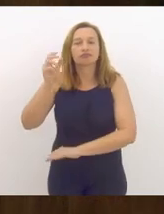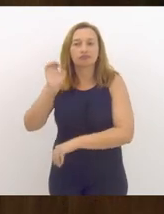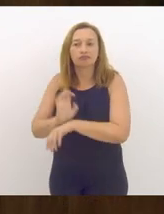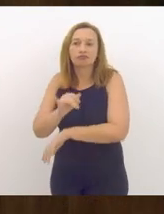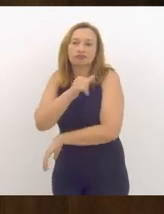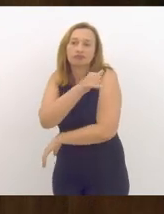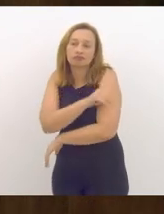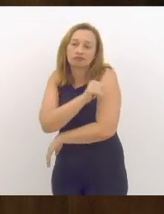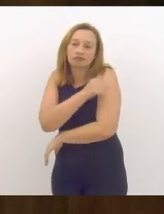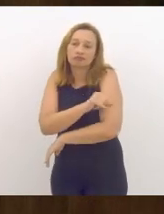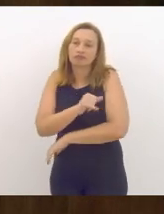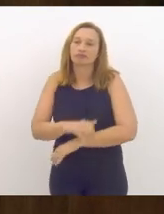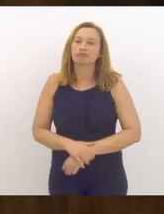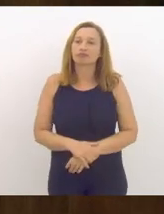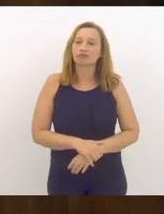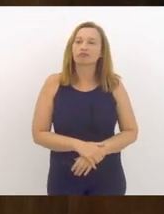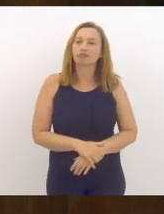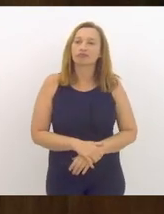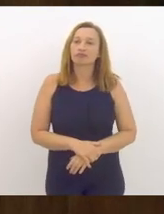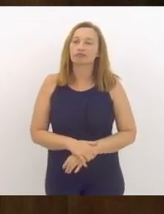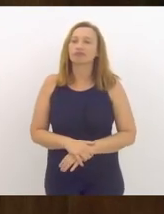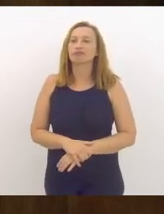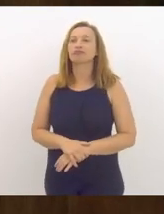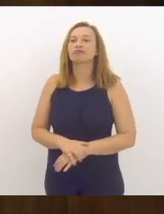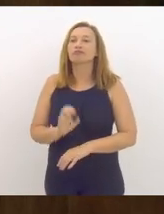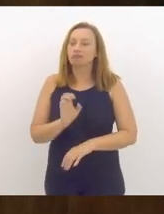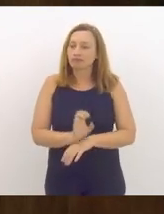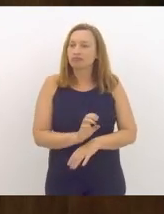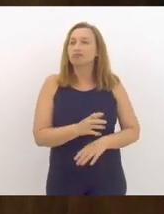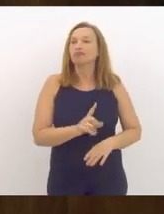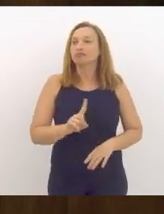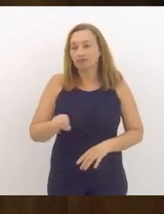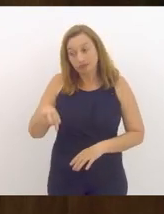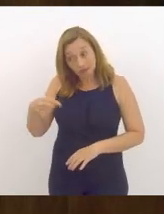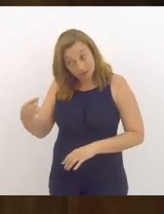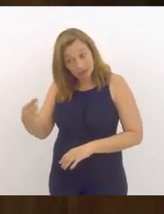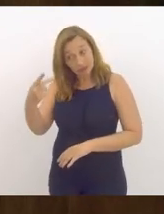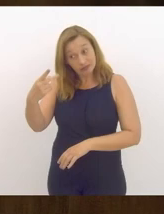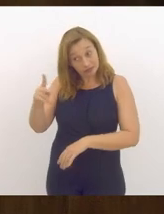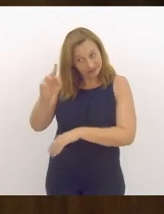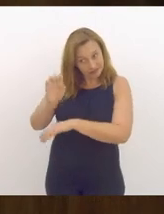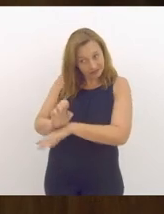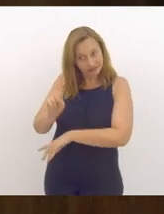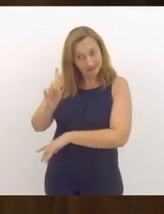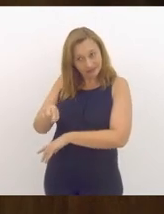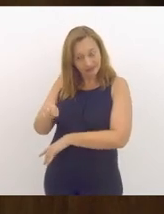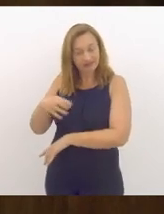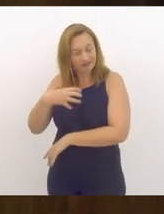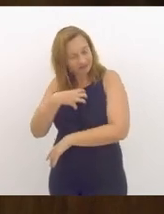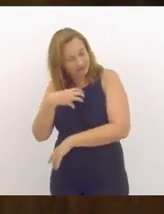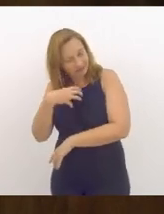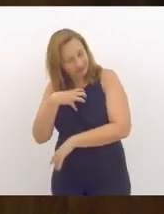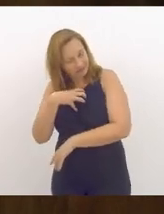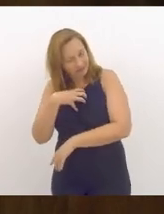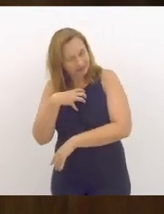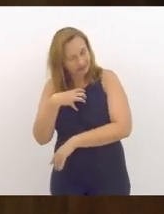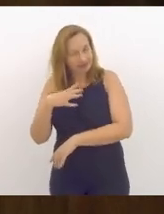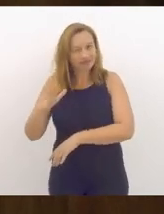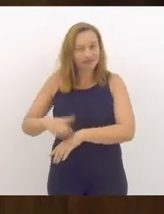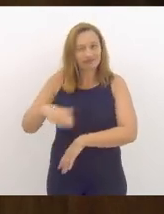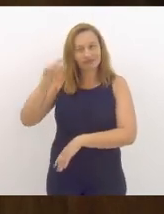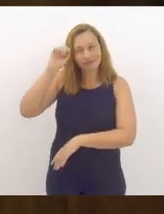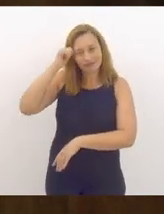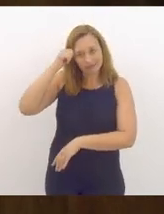do Rio de Janeiro, um dos estados, depois do seu estado, né, Bahia, o mais